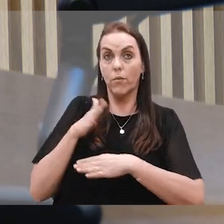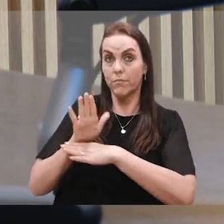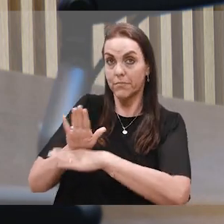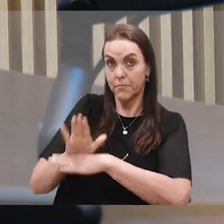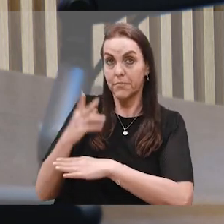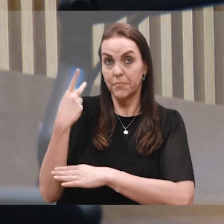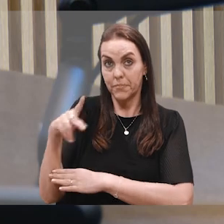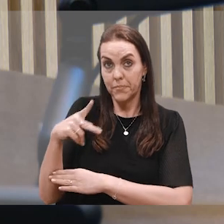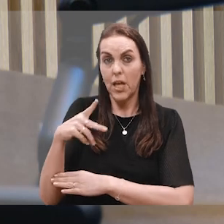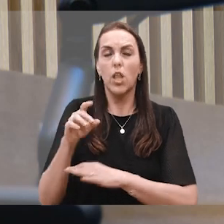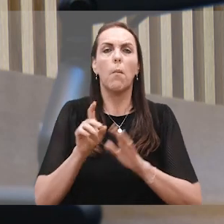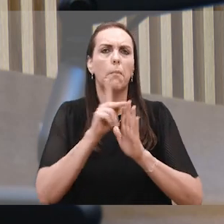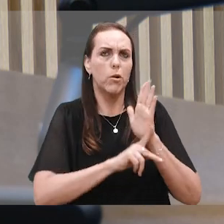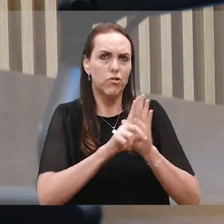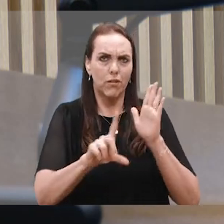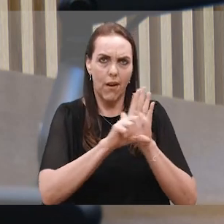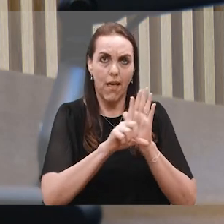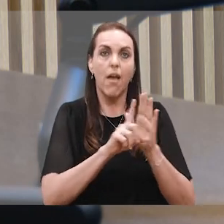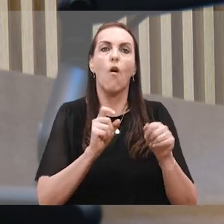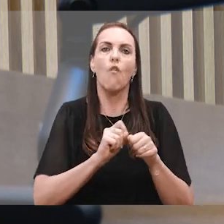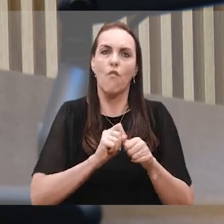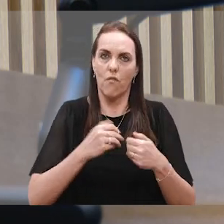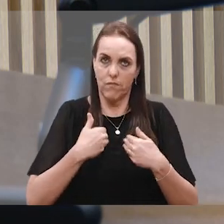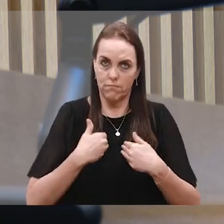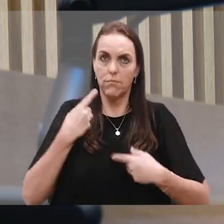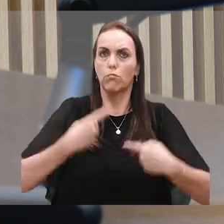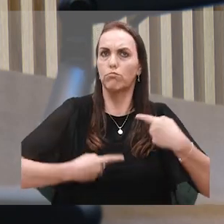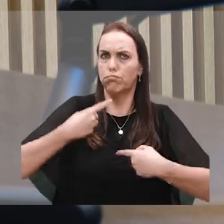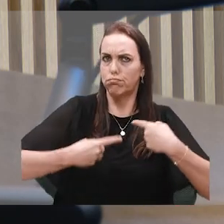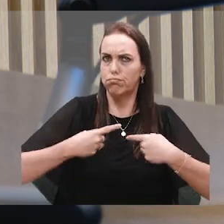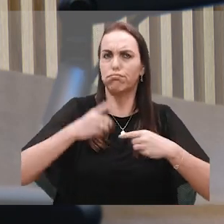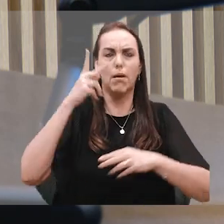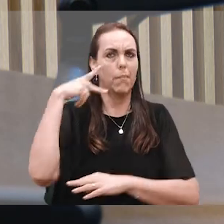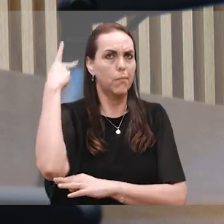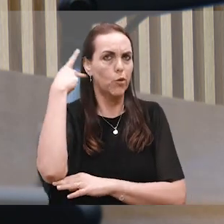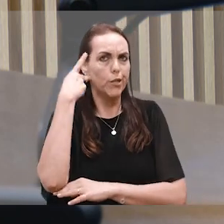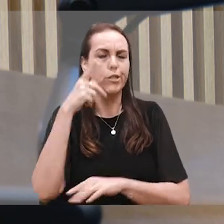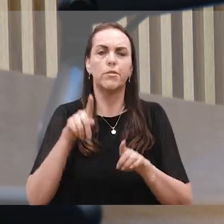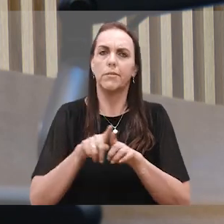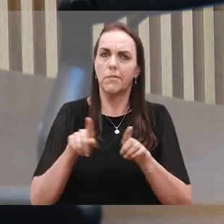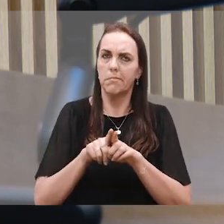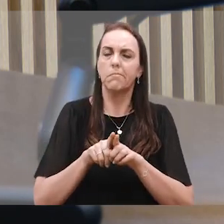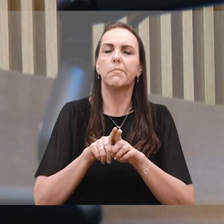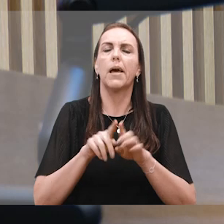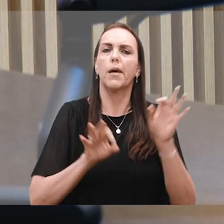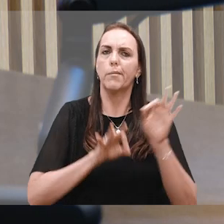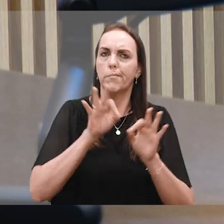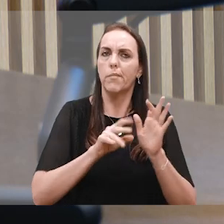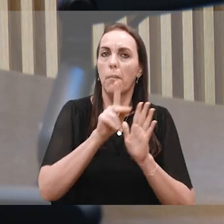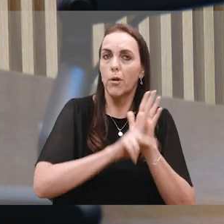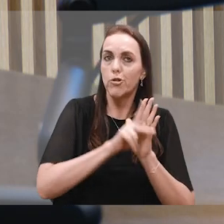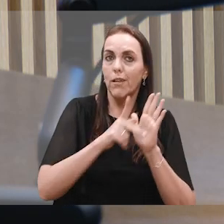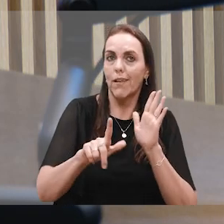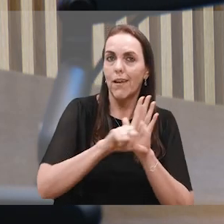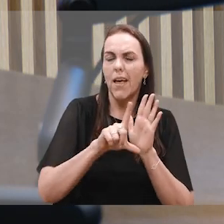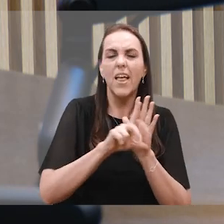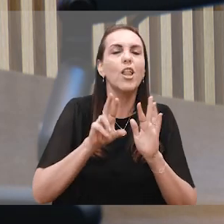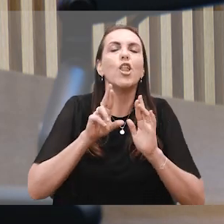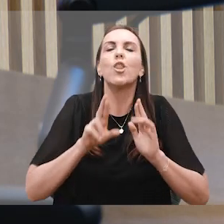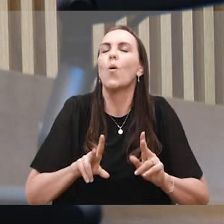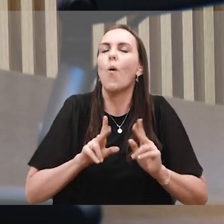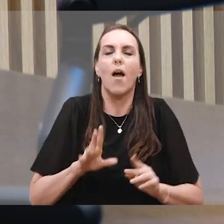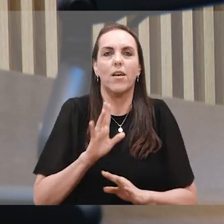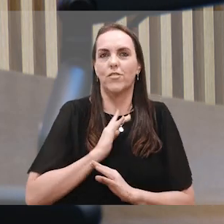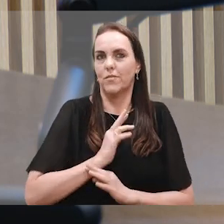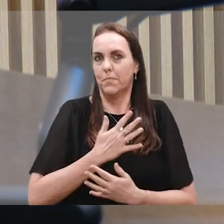dele, eu fazia projeto de leis, eu discutia com os parlamentares os projetos de lei. Então, não foi uma coisa assim